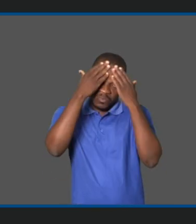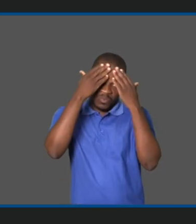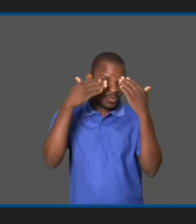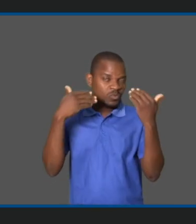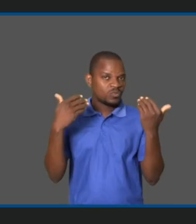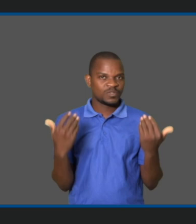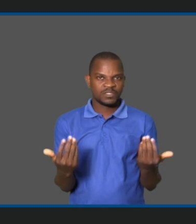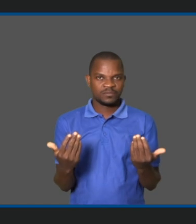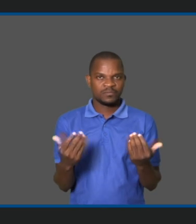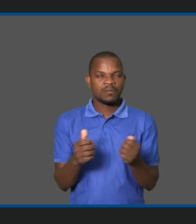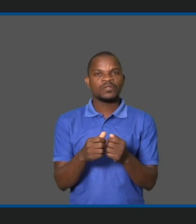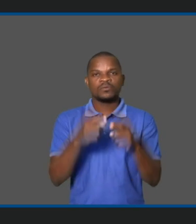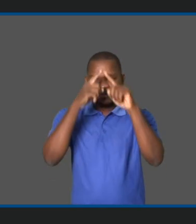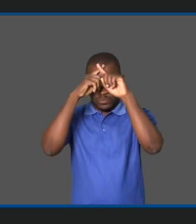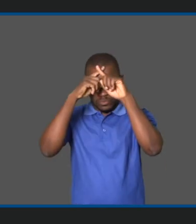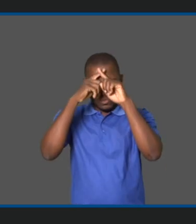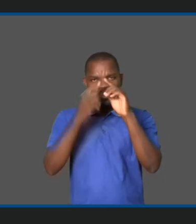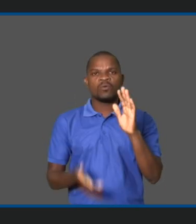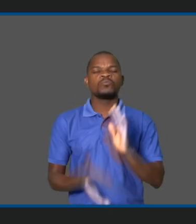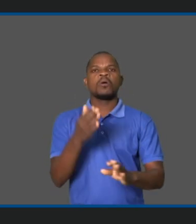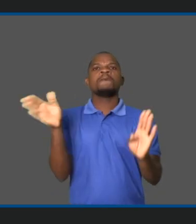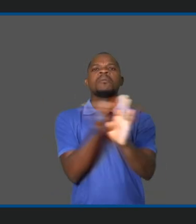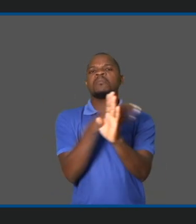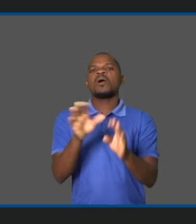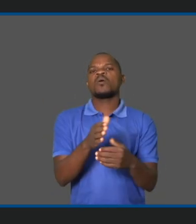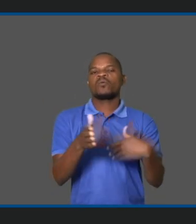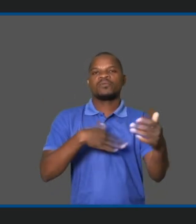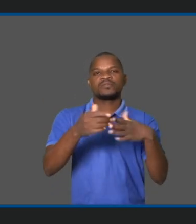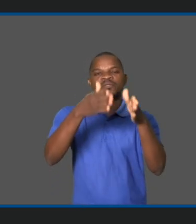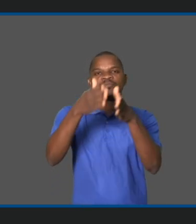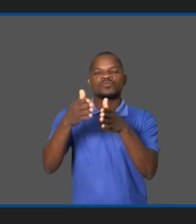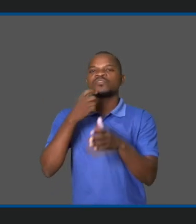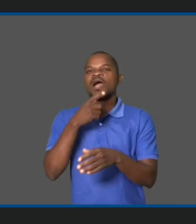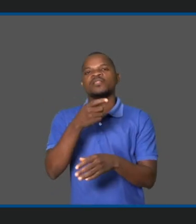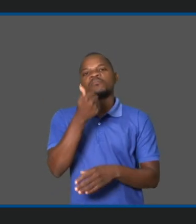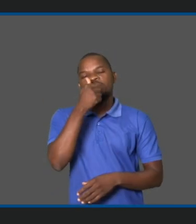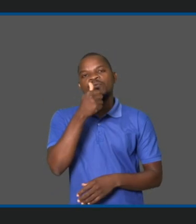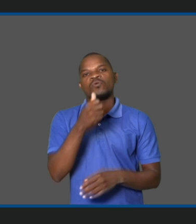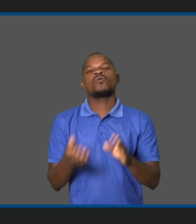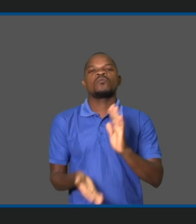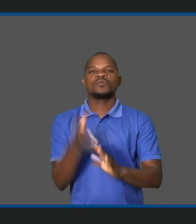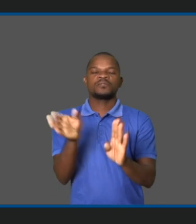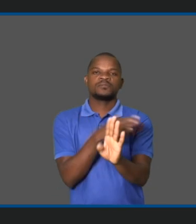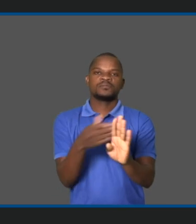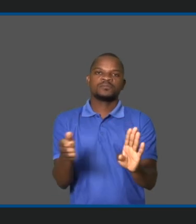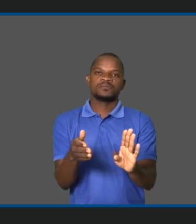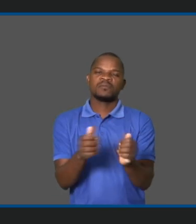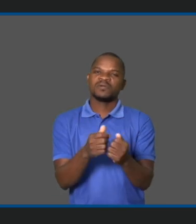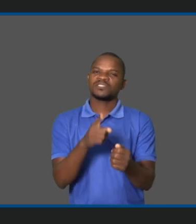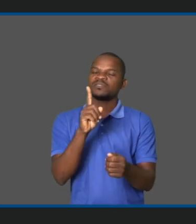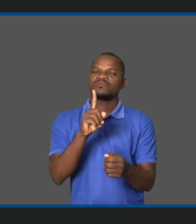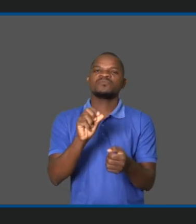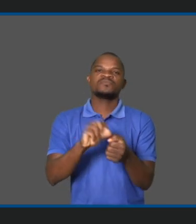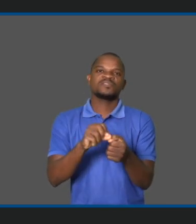batia qualquer pessoa que está em estado de embriaguez. Então, não é assim que a polícia deve agir. Mas isto também revela que há um